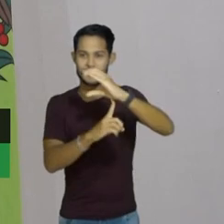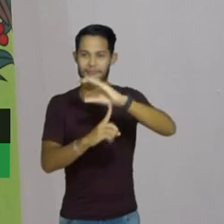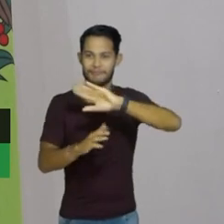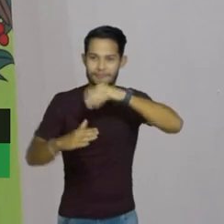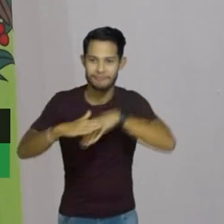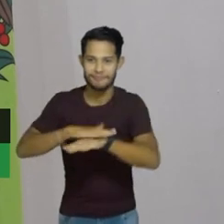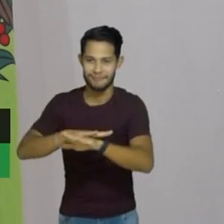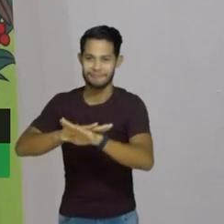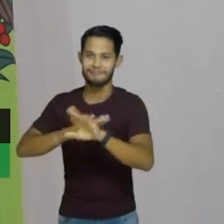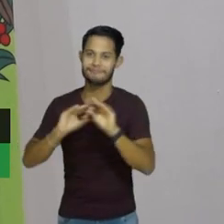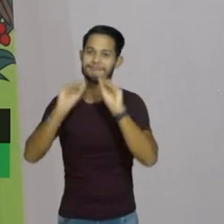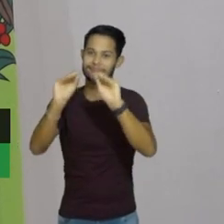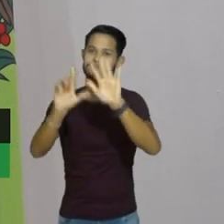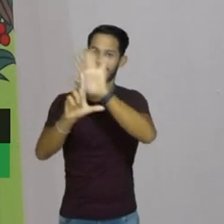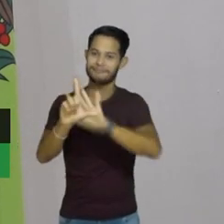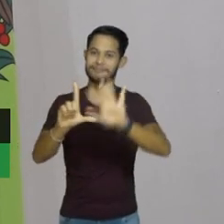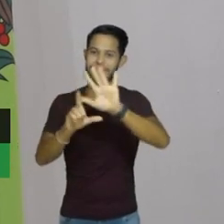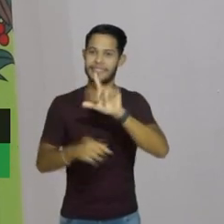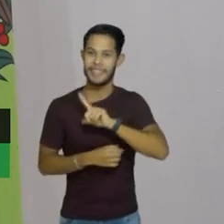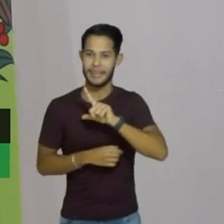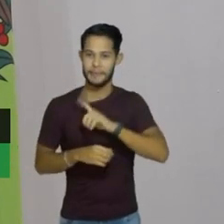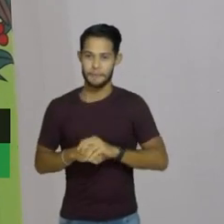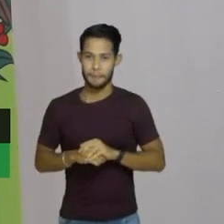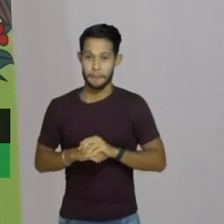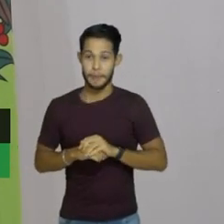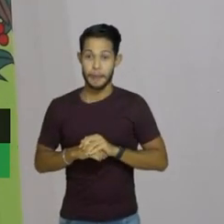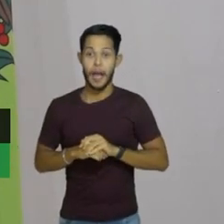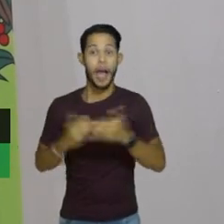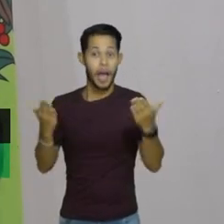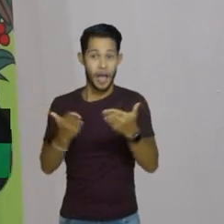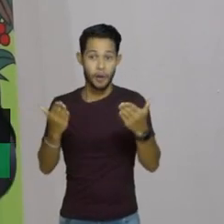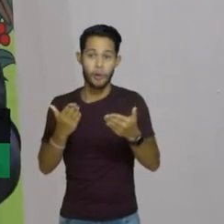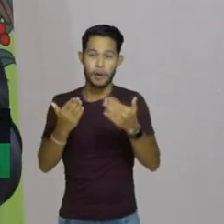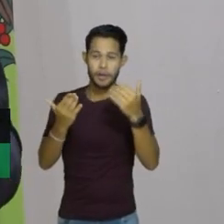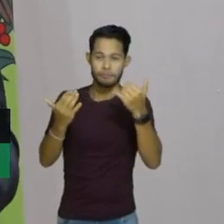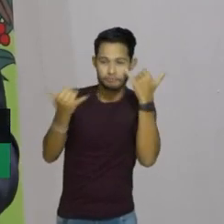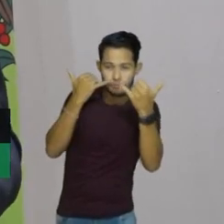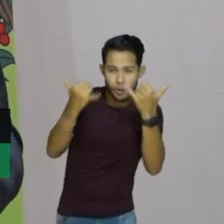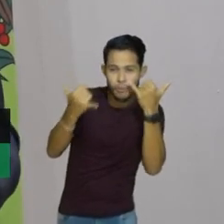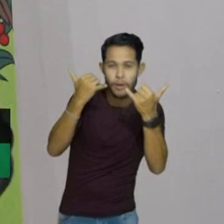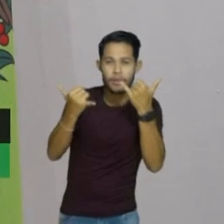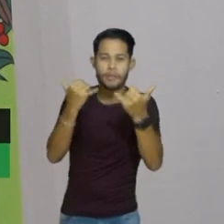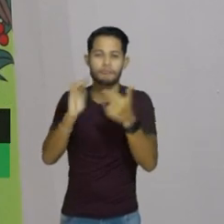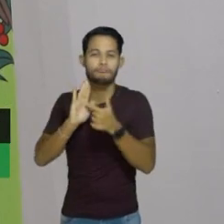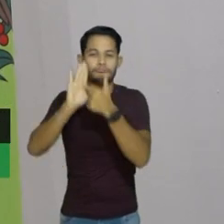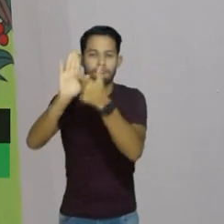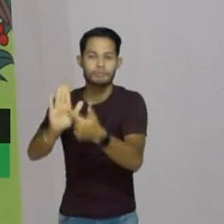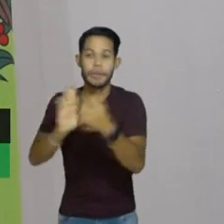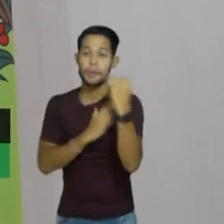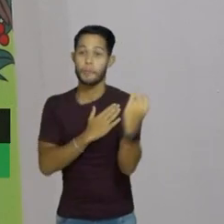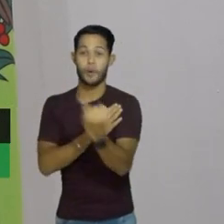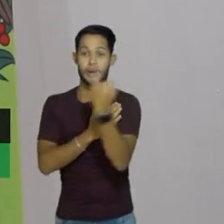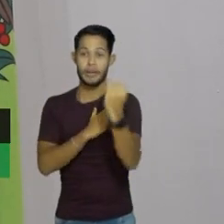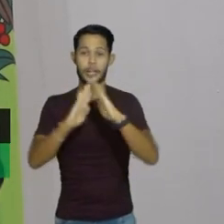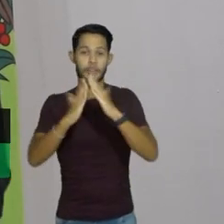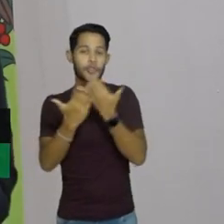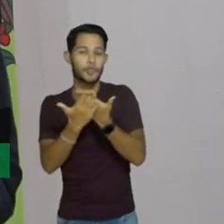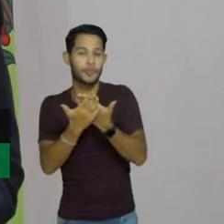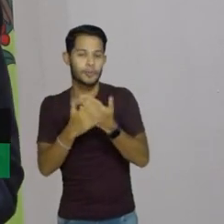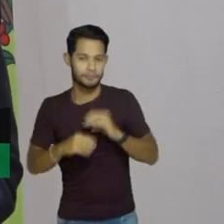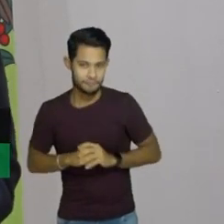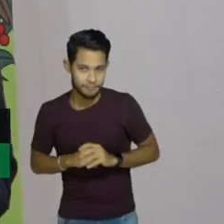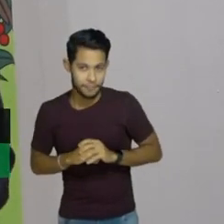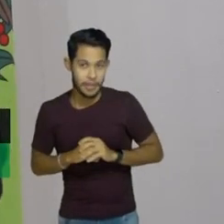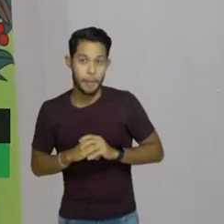indicadores, algumas métricas da Escola Legislativa para demonstrar a importância estratégica desse trabalho. Por exemplo, só na